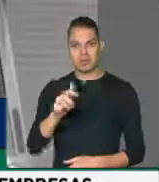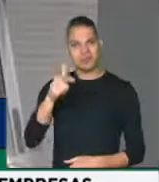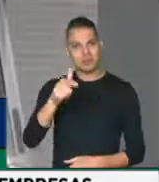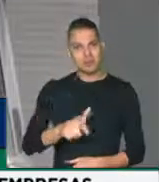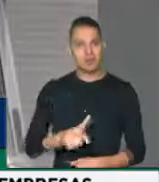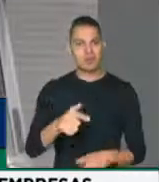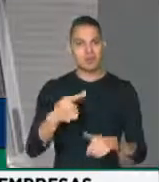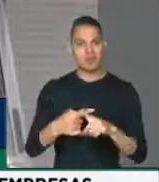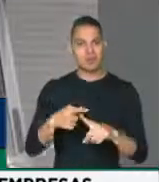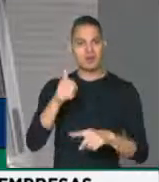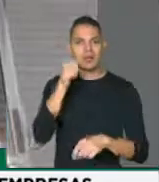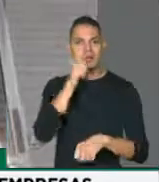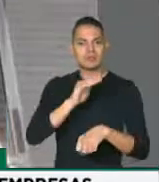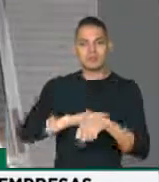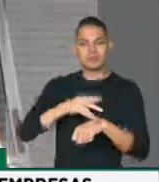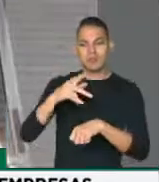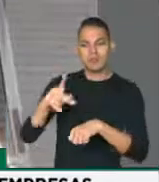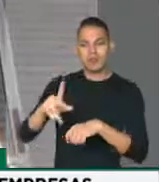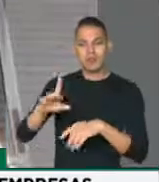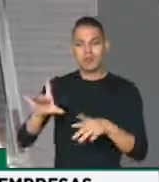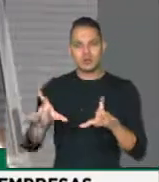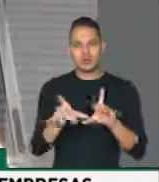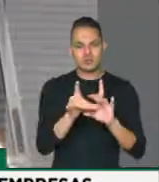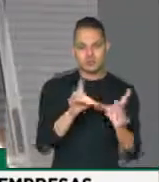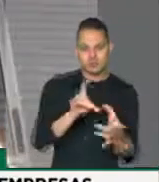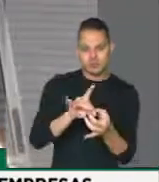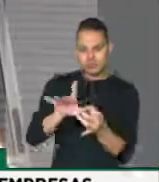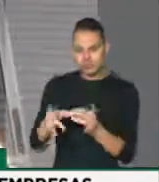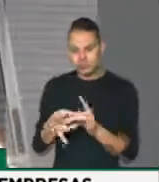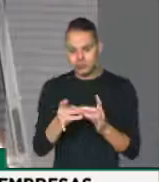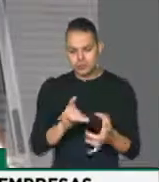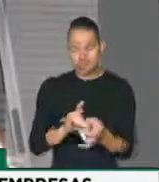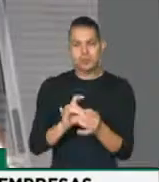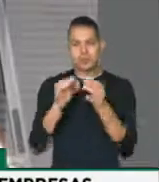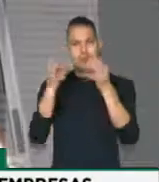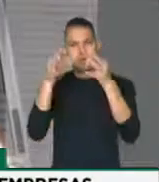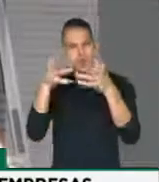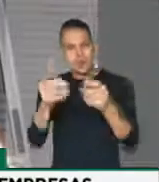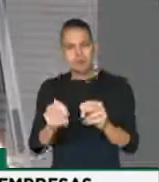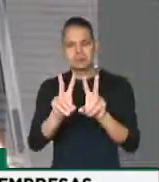ter conseguido aglutinar todos aqui em torno desta importante matéria.